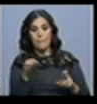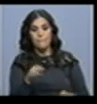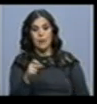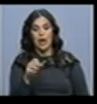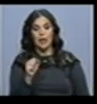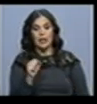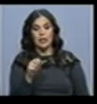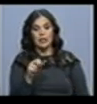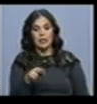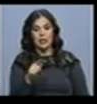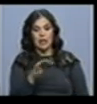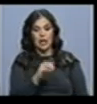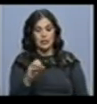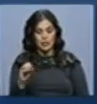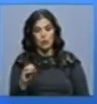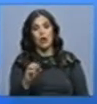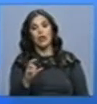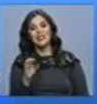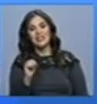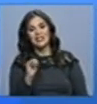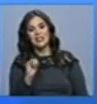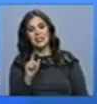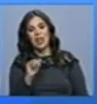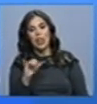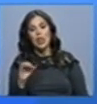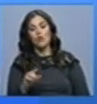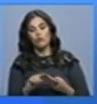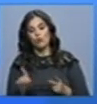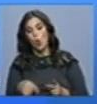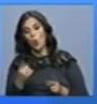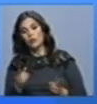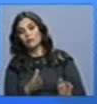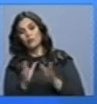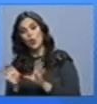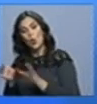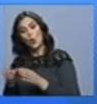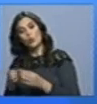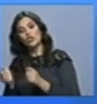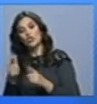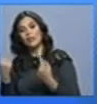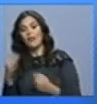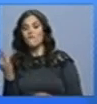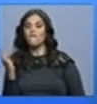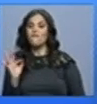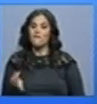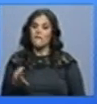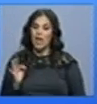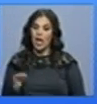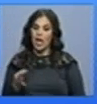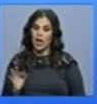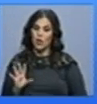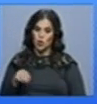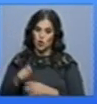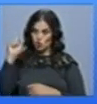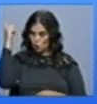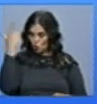e todo um outro conjunto de populações de estrela que contém ferro. Contém ferro, nomeadamente, no nosso próprio Sol.